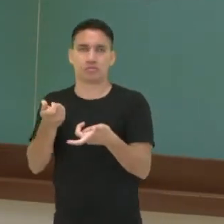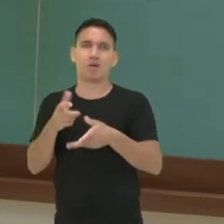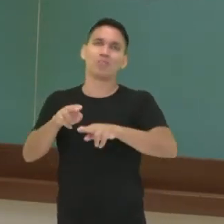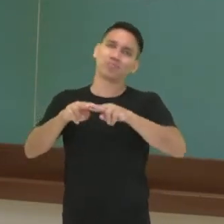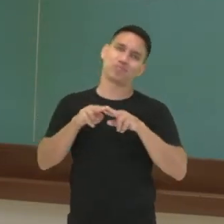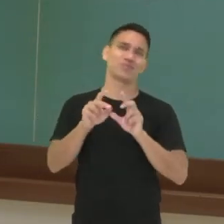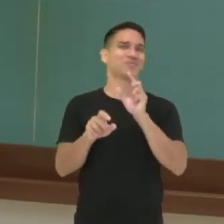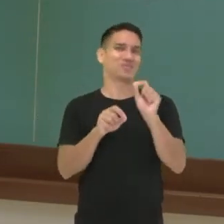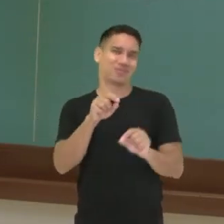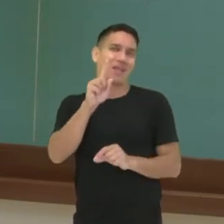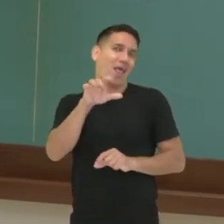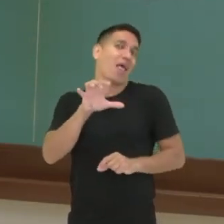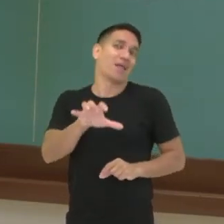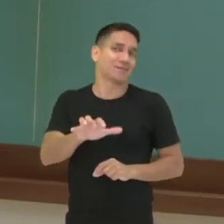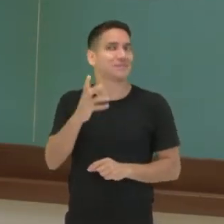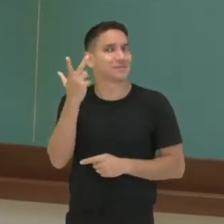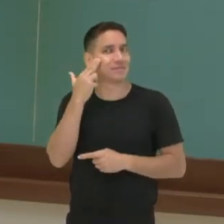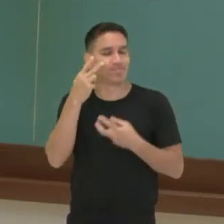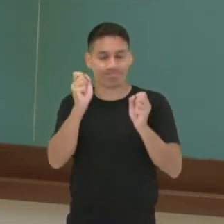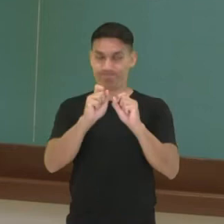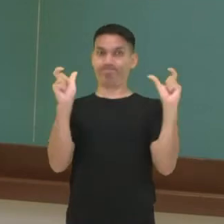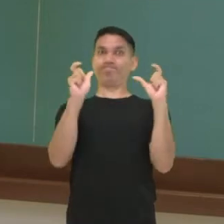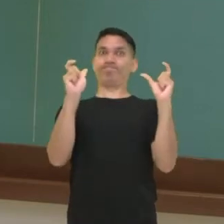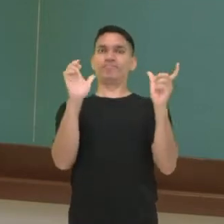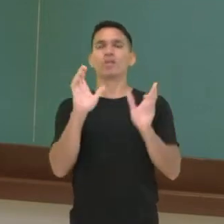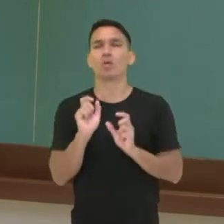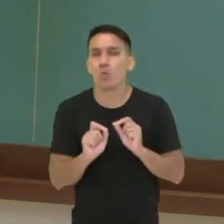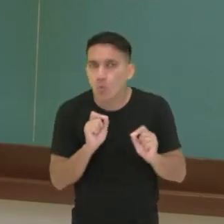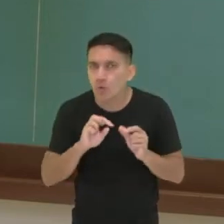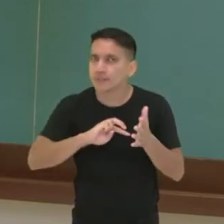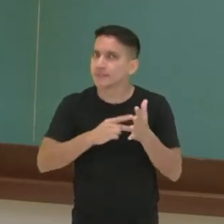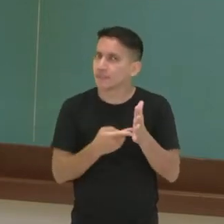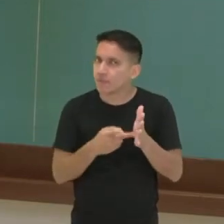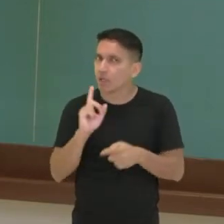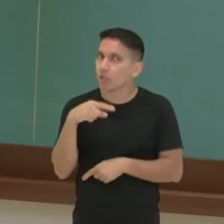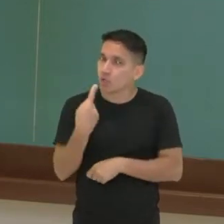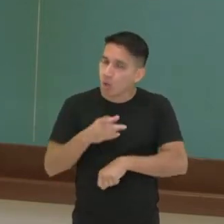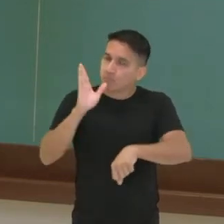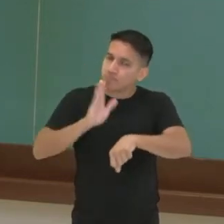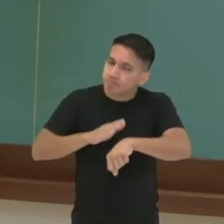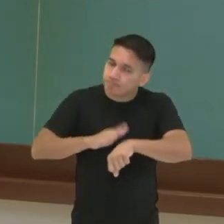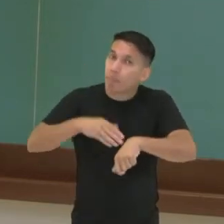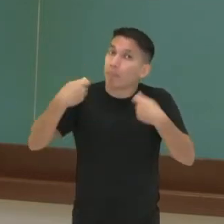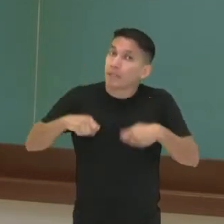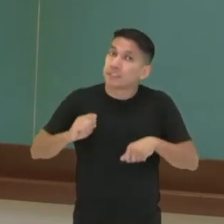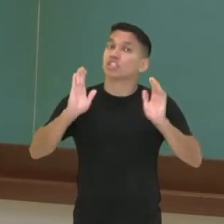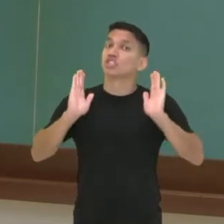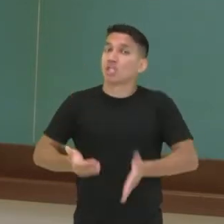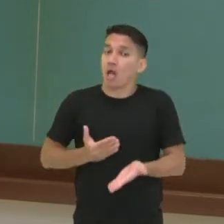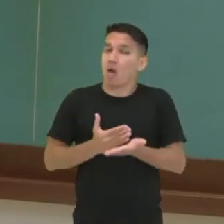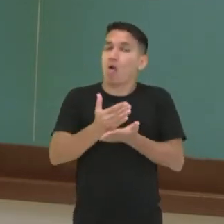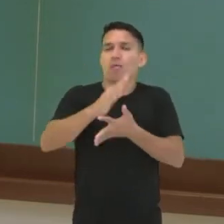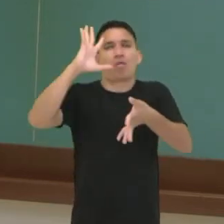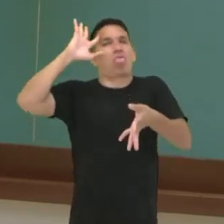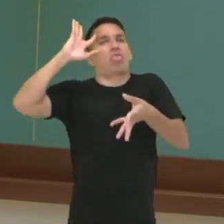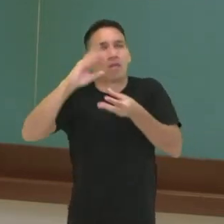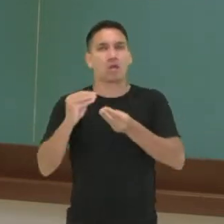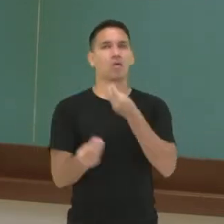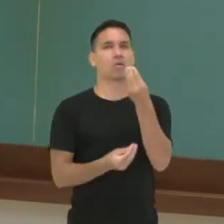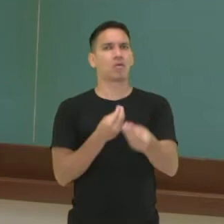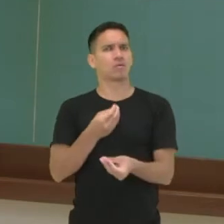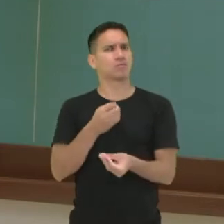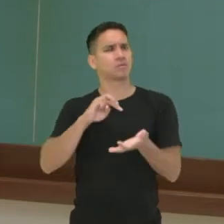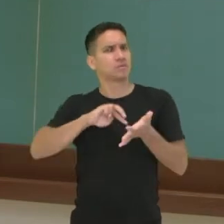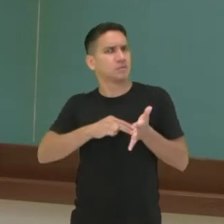Isso nos acende um alerta, né? Tá mais do que na hora da gente começar a entender melhor o que